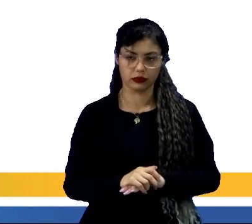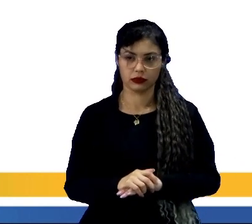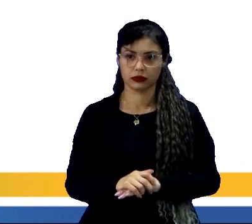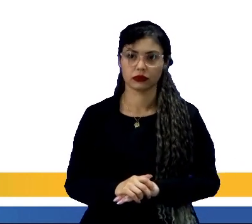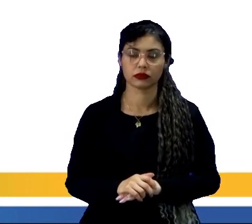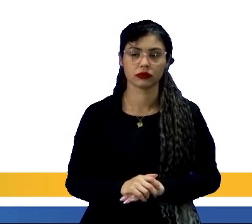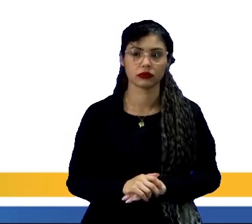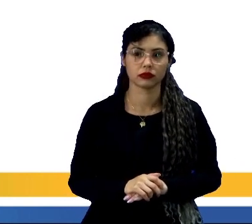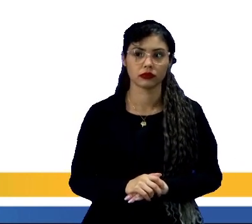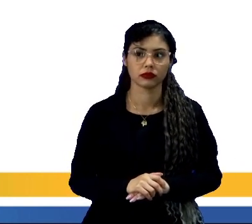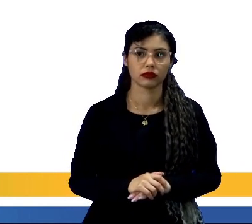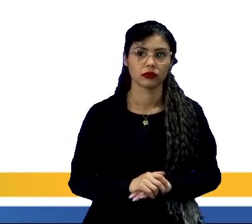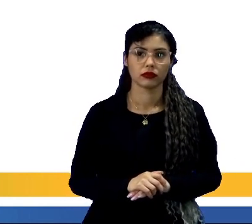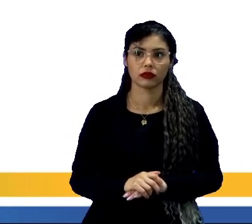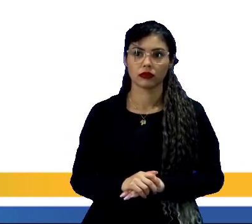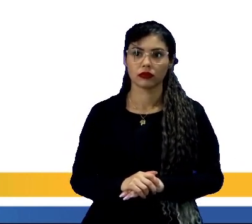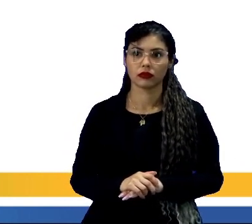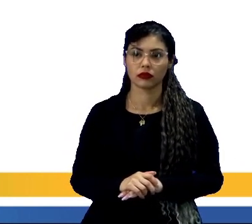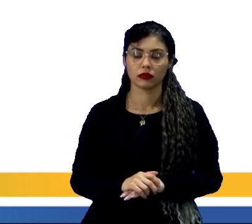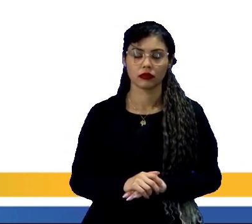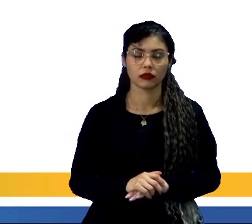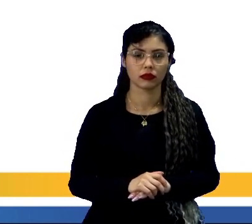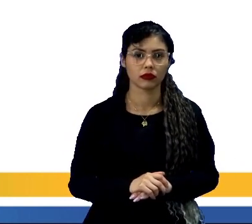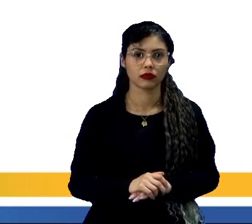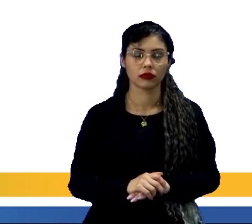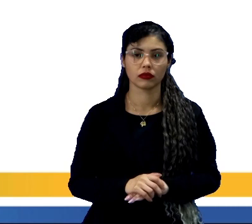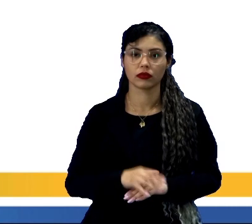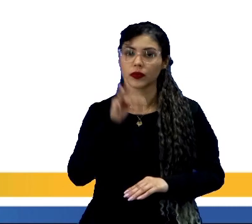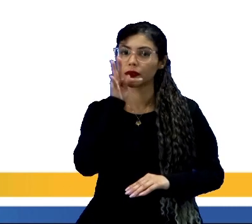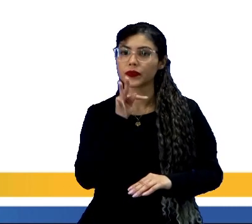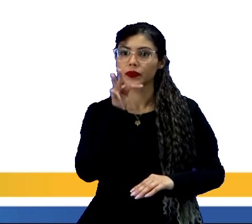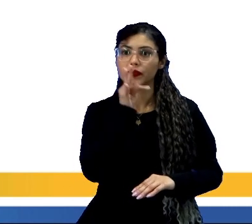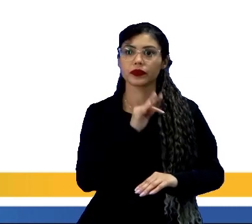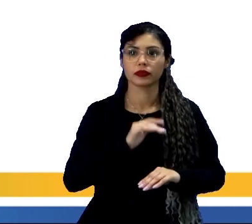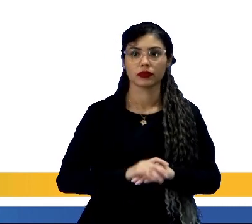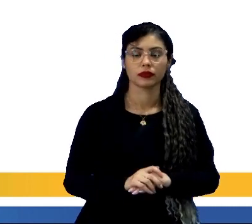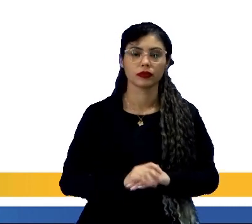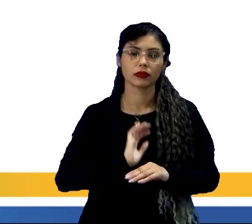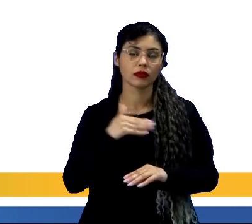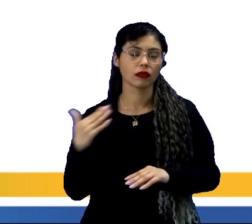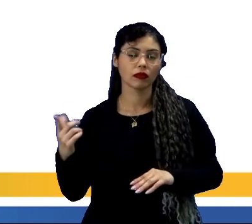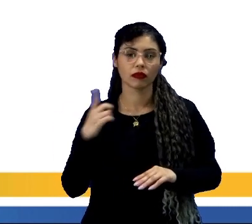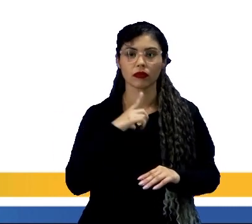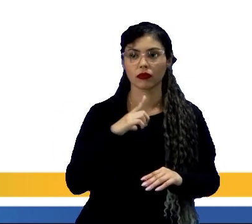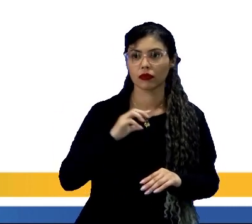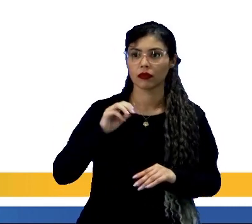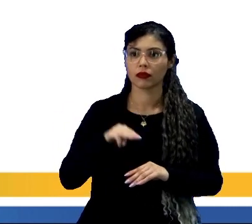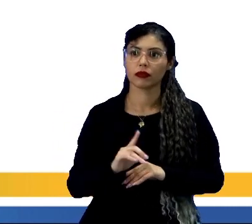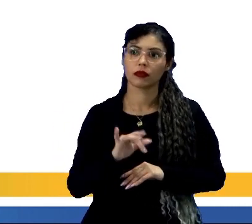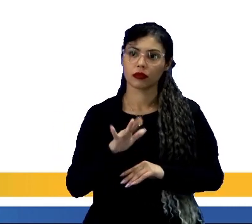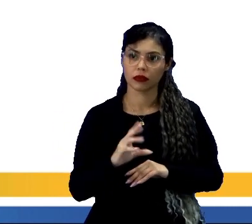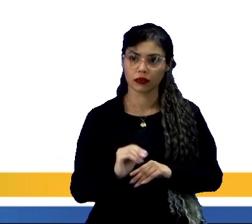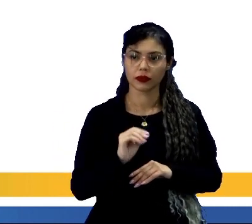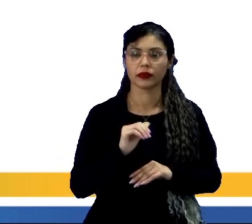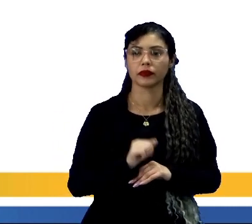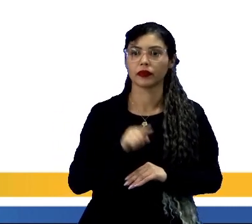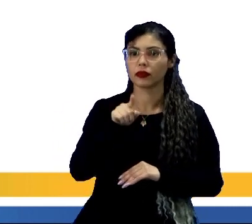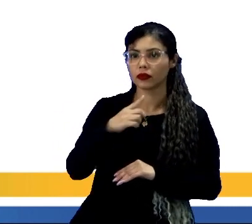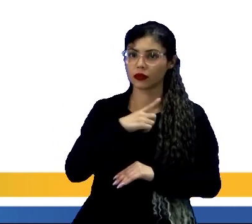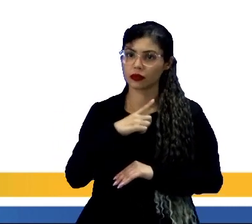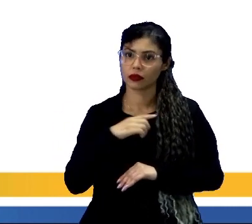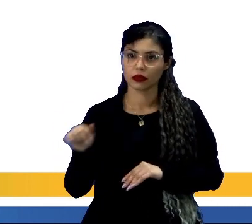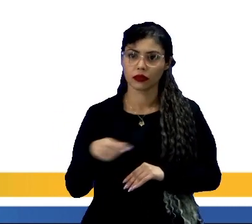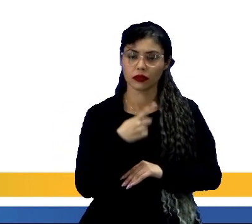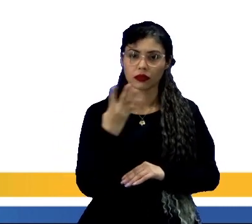a substantivo. E o F a feminino e o M, quando houver, masculino. Aqui nós